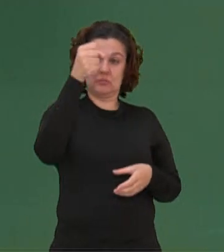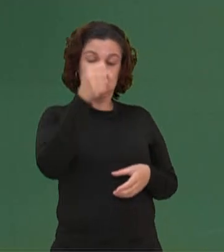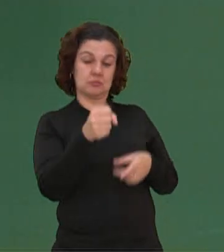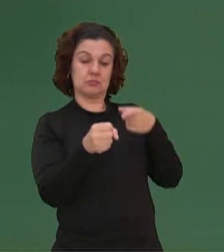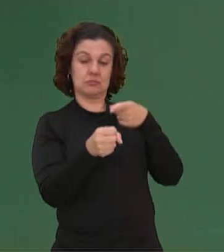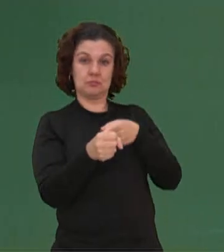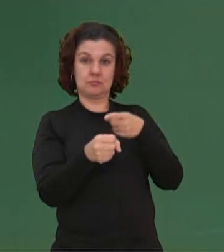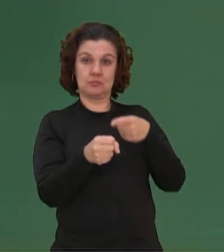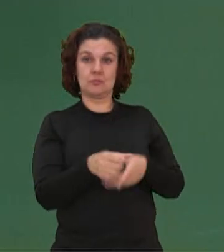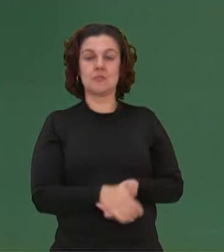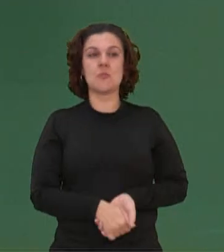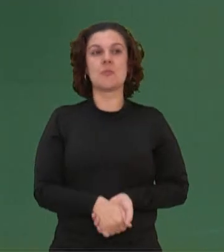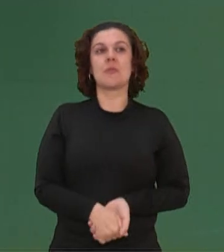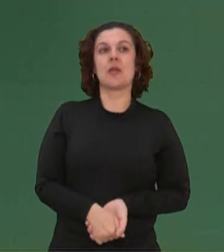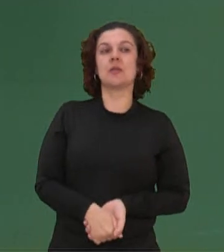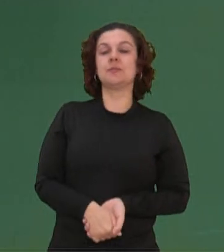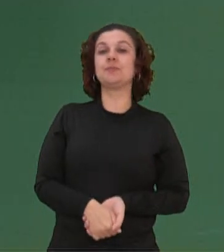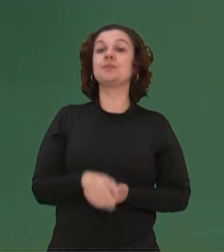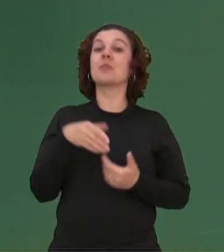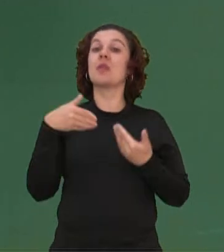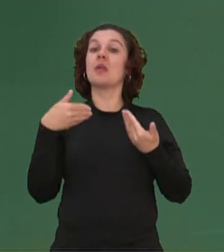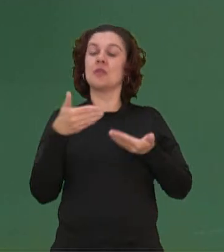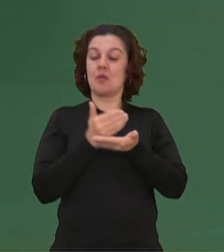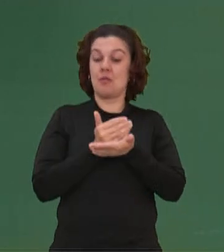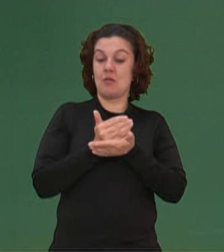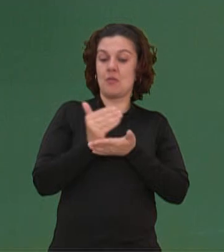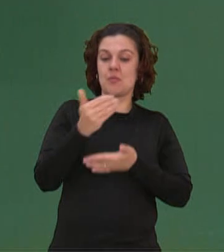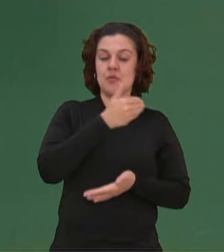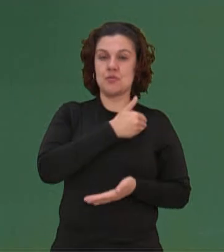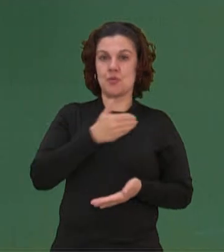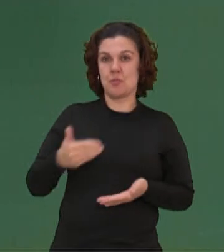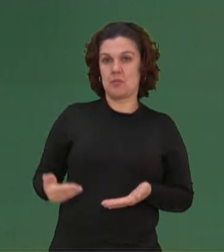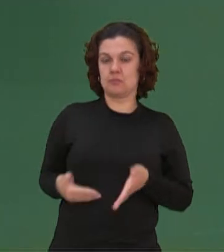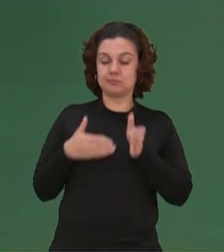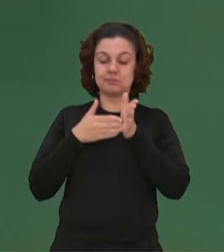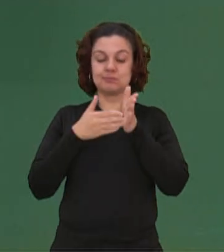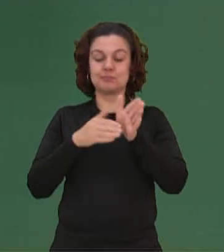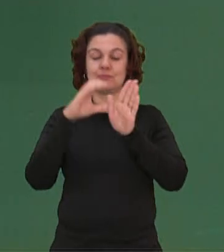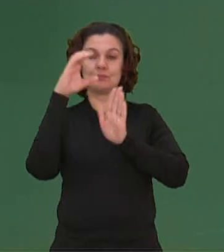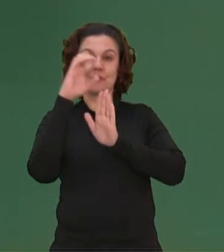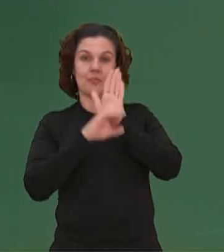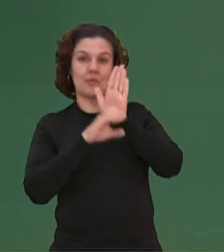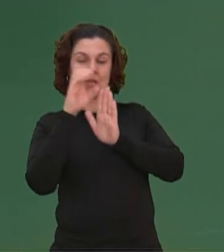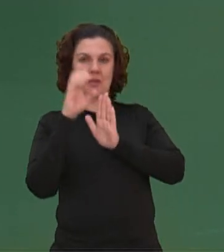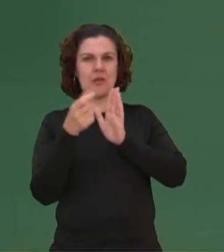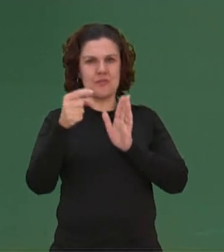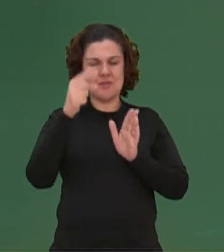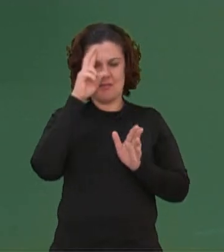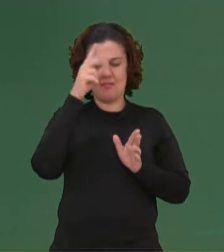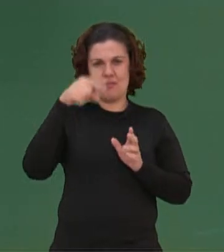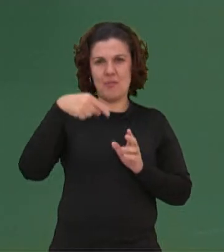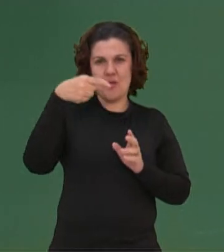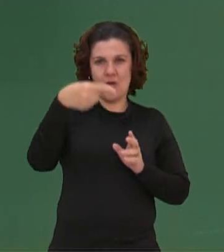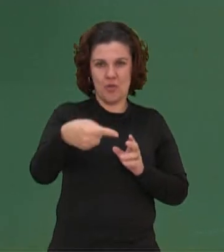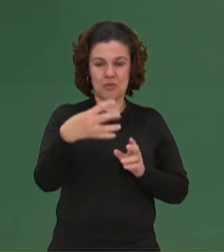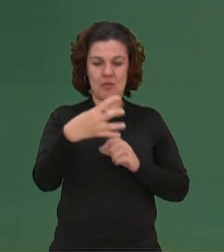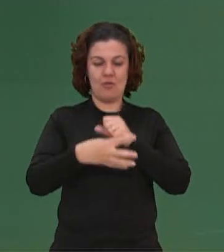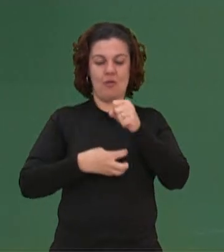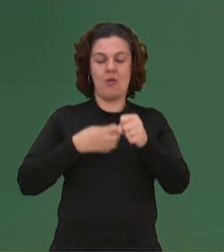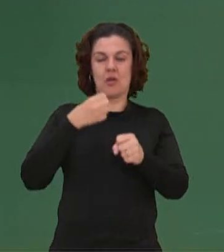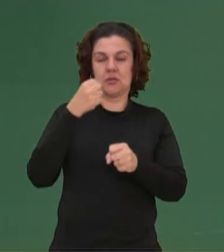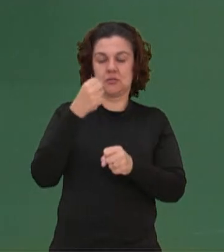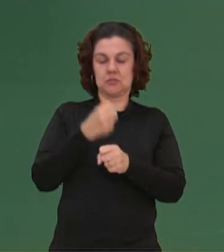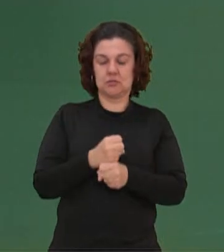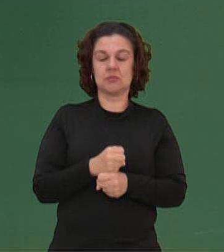presidente, então ele iniciou esse governo agora seguindo a Constituição. Você lembra que a próxima eleição seria dali 4 anos,